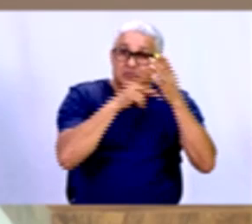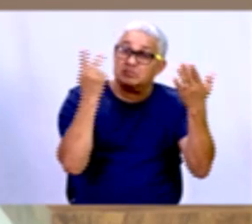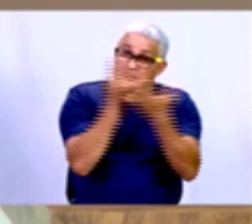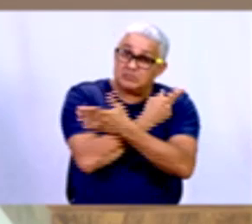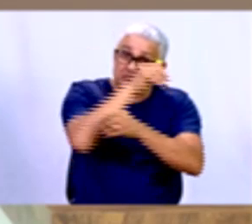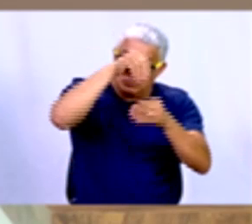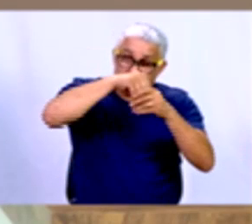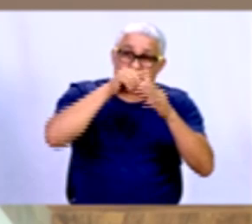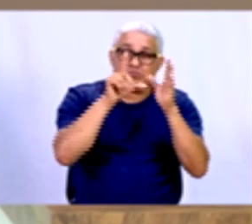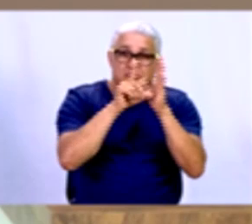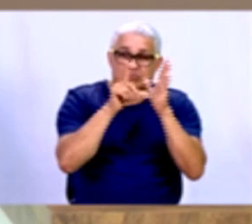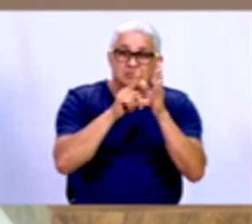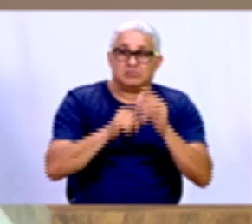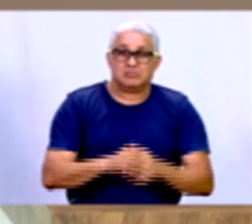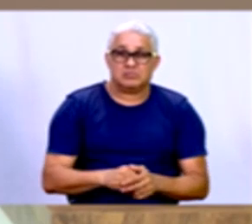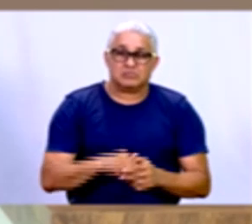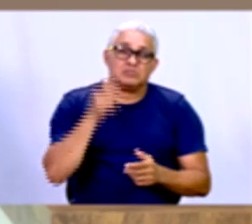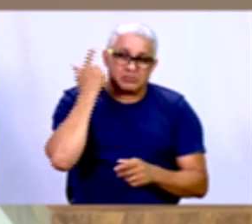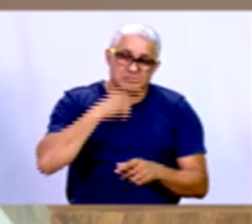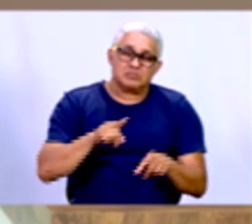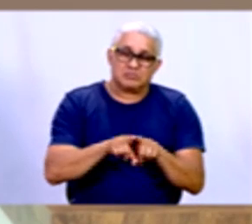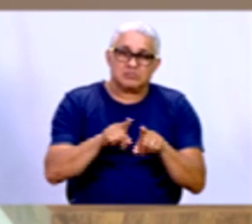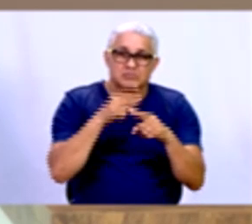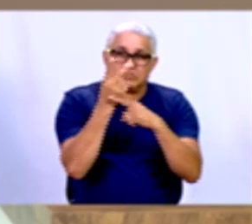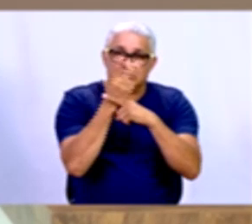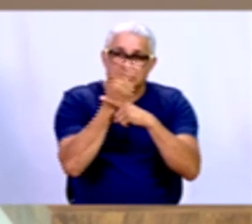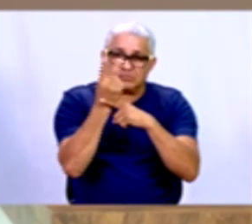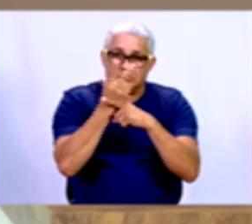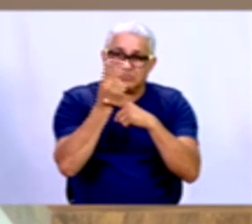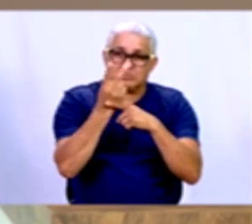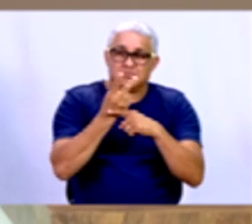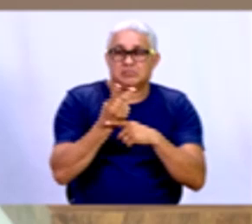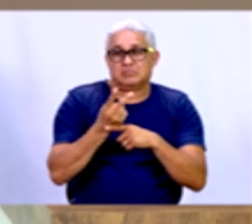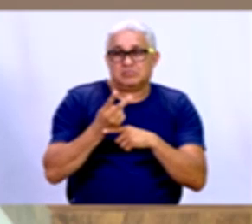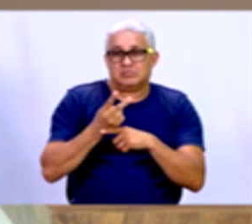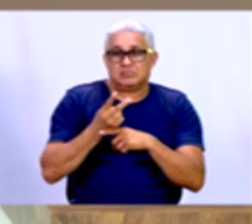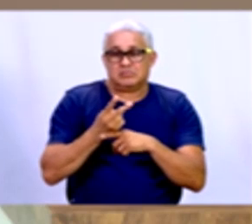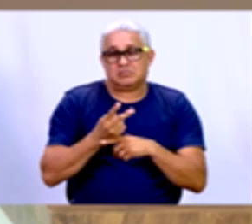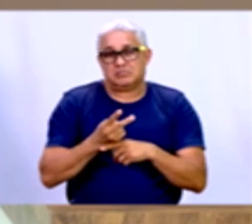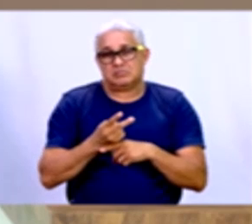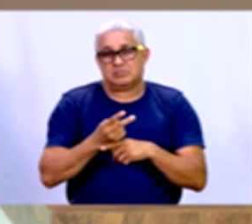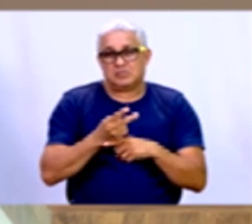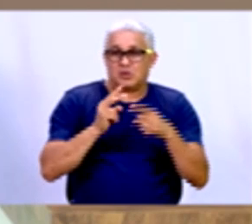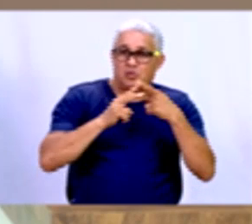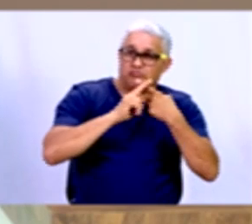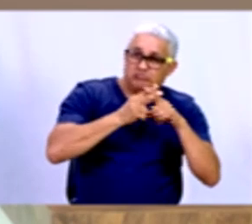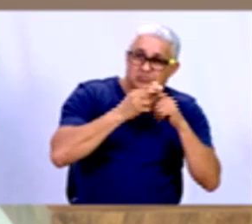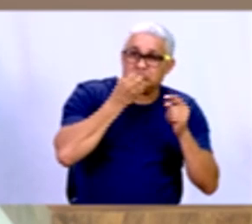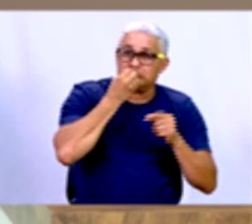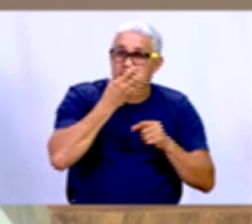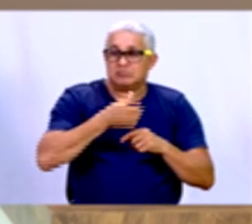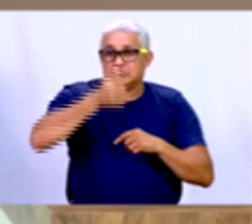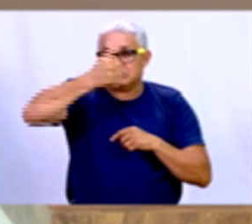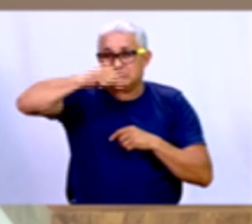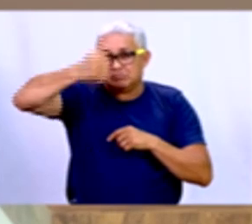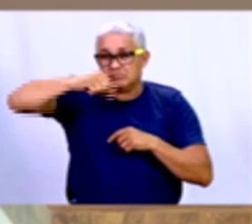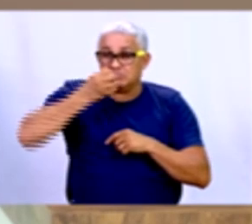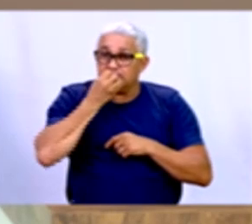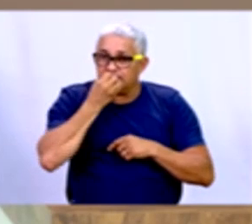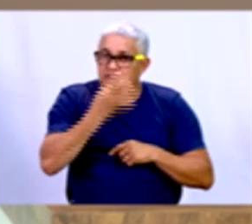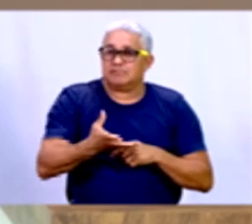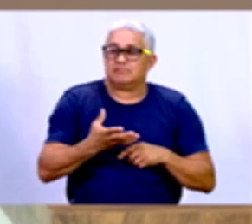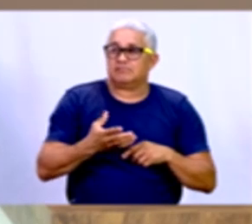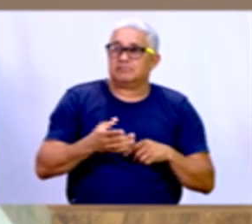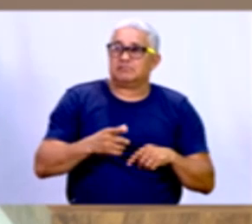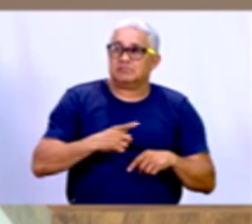lojas. Então, nessas lojas a gente também consegue fazer a busca e retornar os aplicativos que são normalmente mais bem avaliados, né, e que